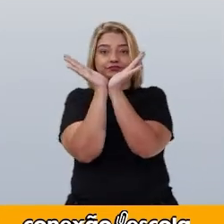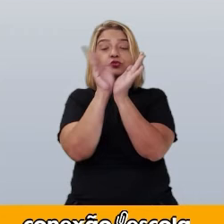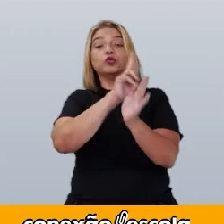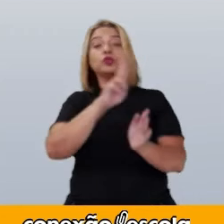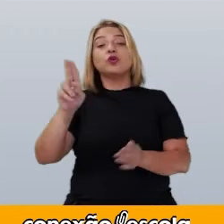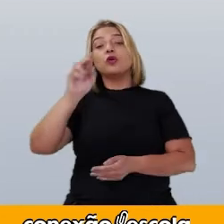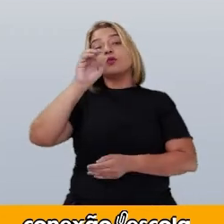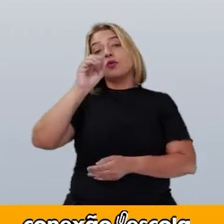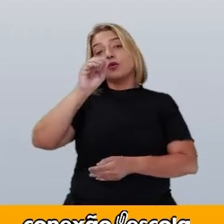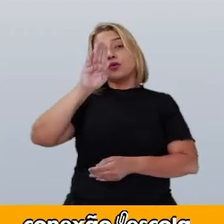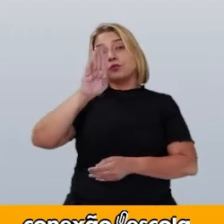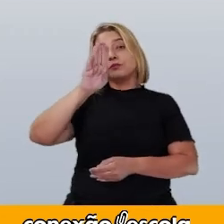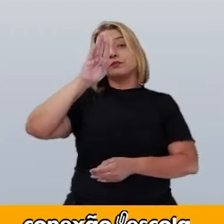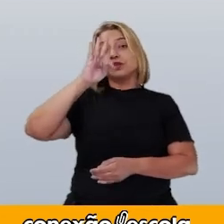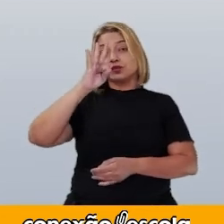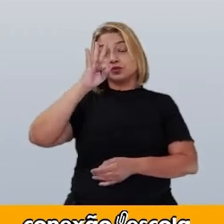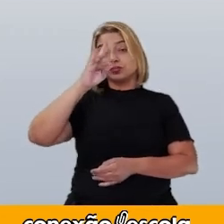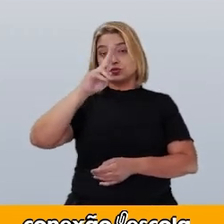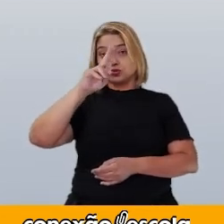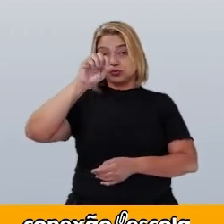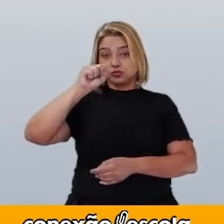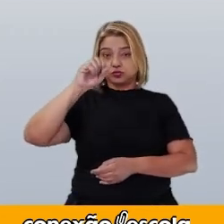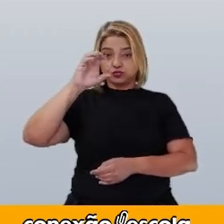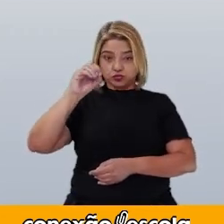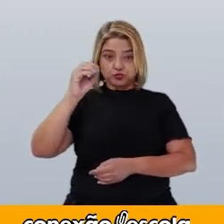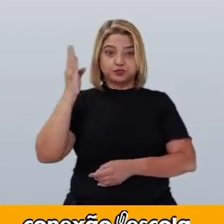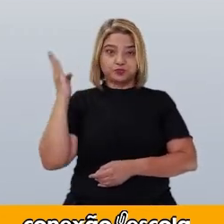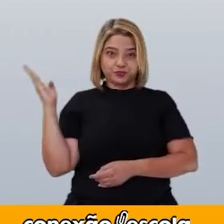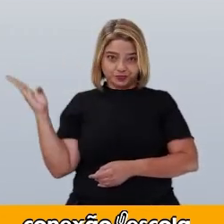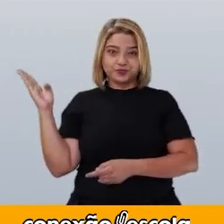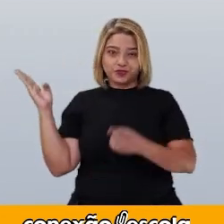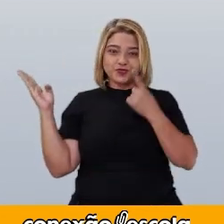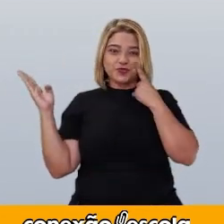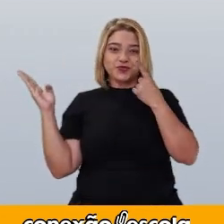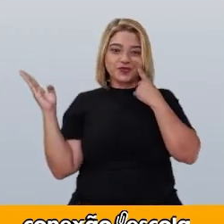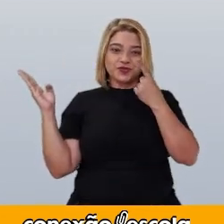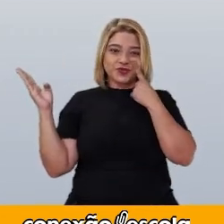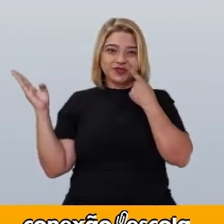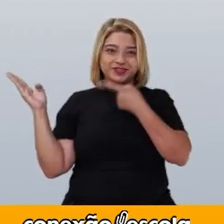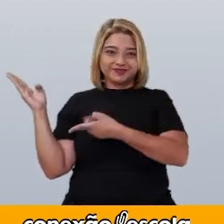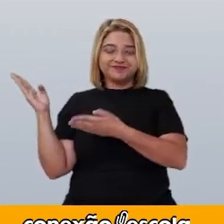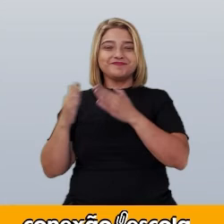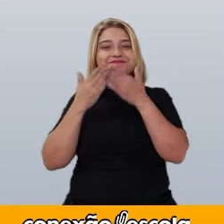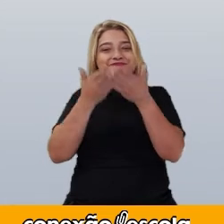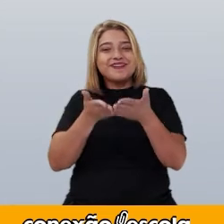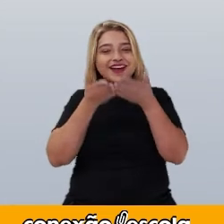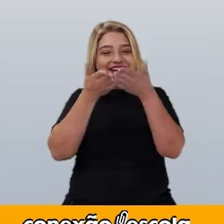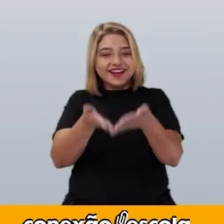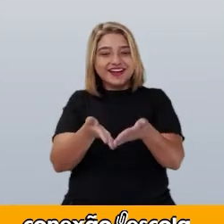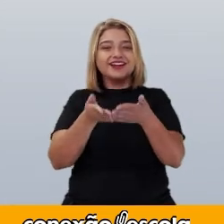obtuso. Veja nesse exemplo. Observe a abertura.